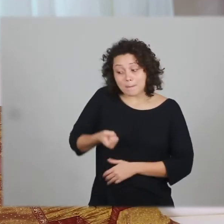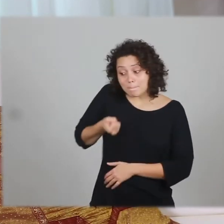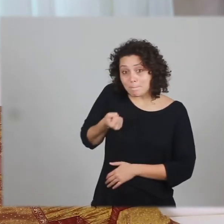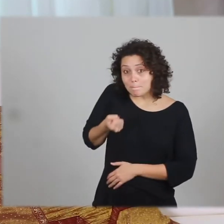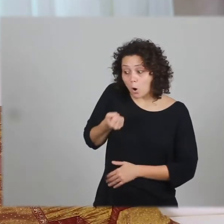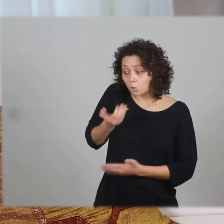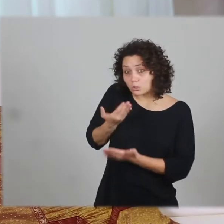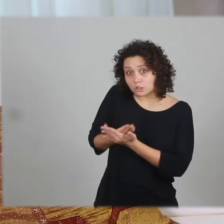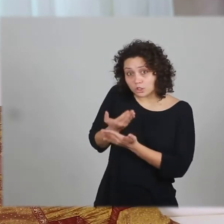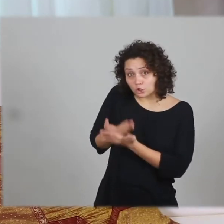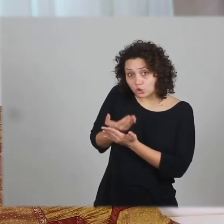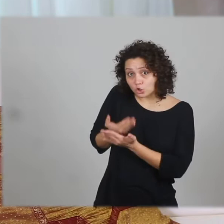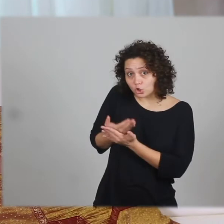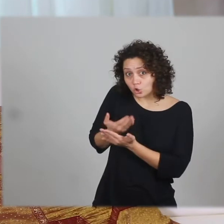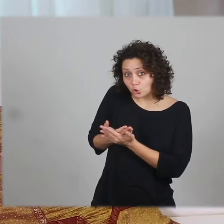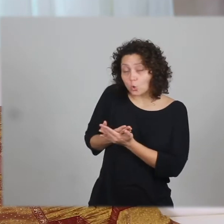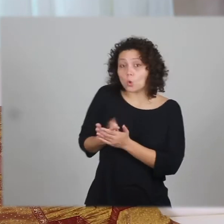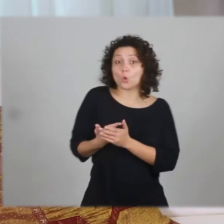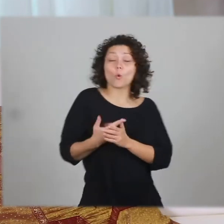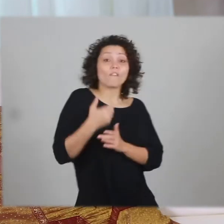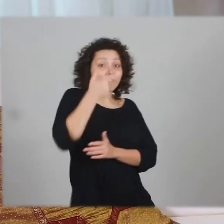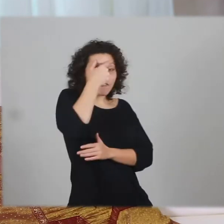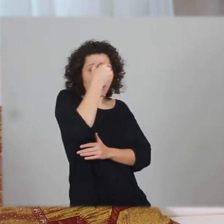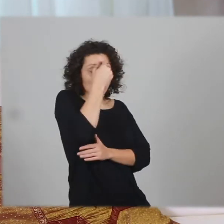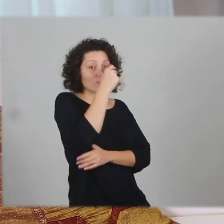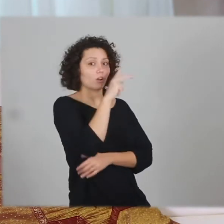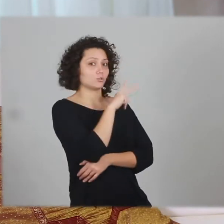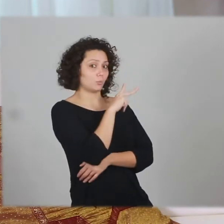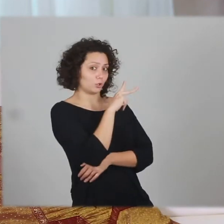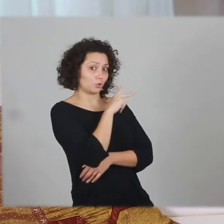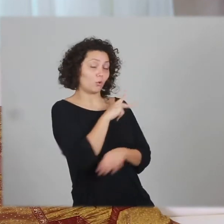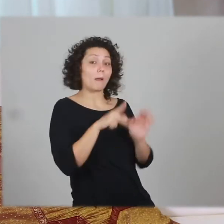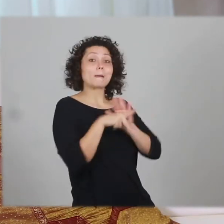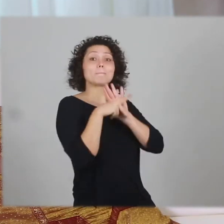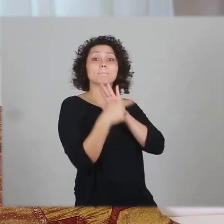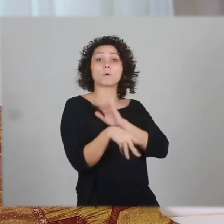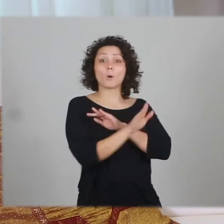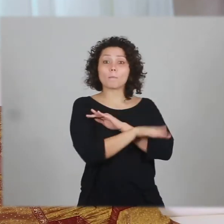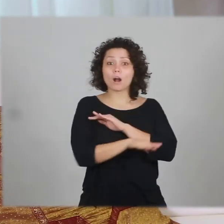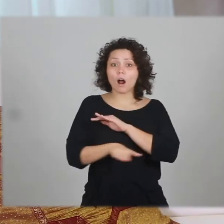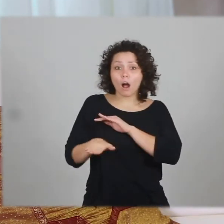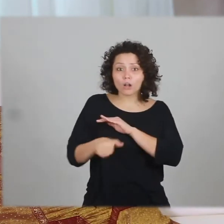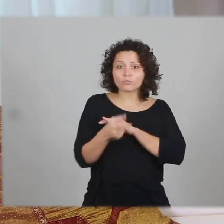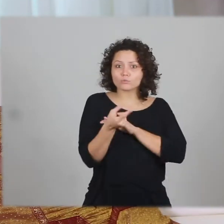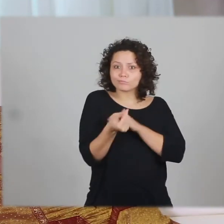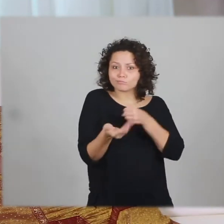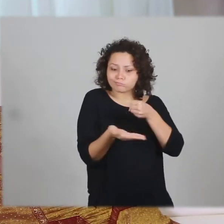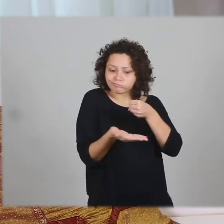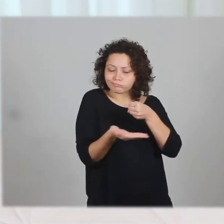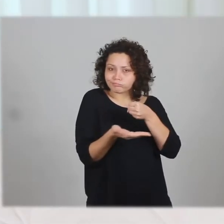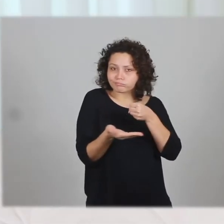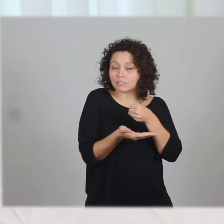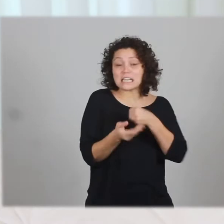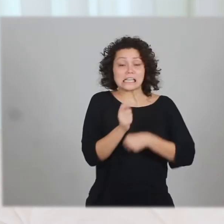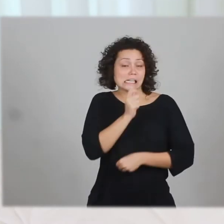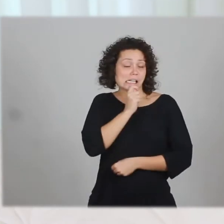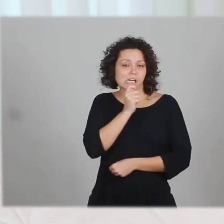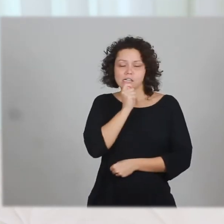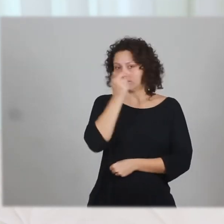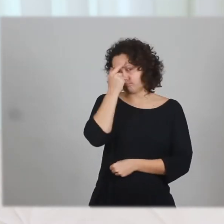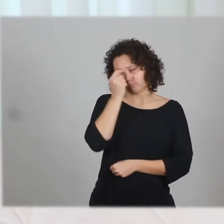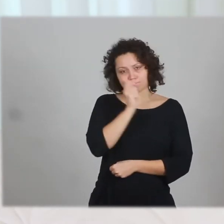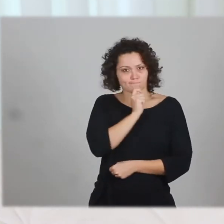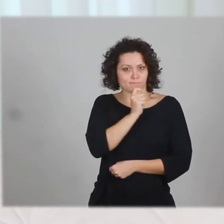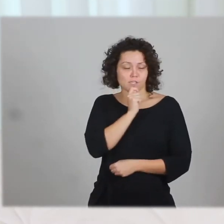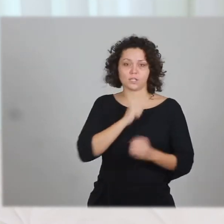instituições privadas de ensino superior, destinadas aos estudantes de baixa renda que ainda não têm ensino universitário. A Lei Seca,